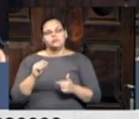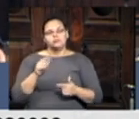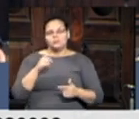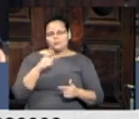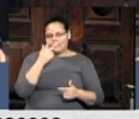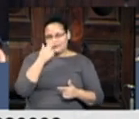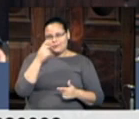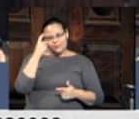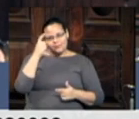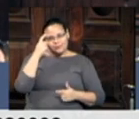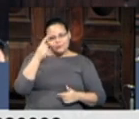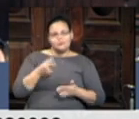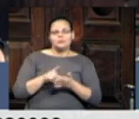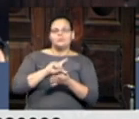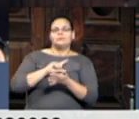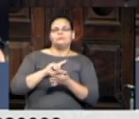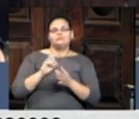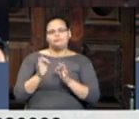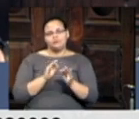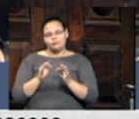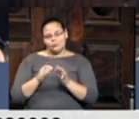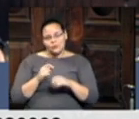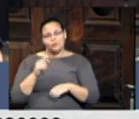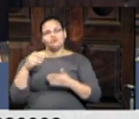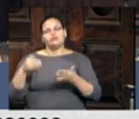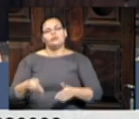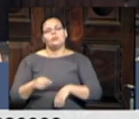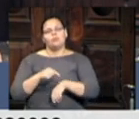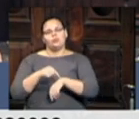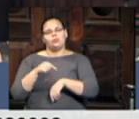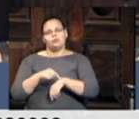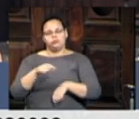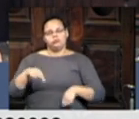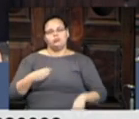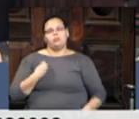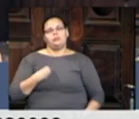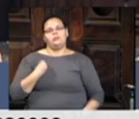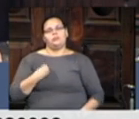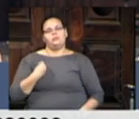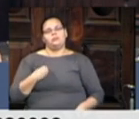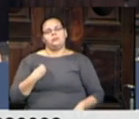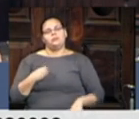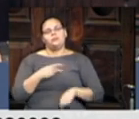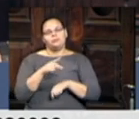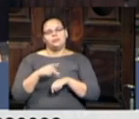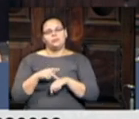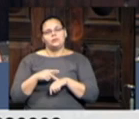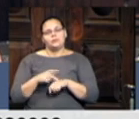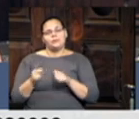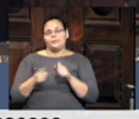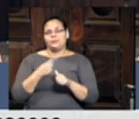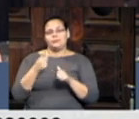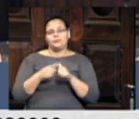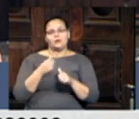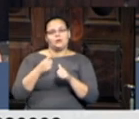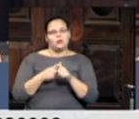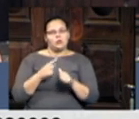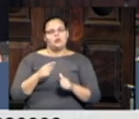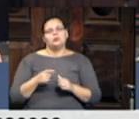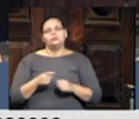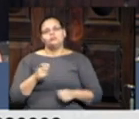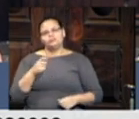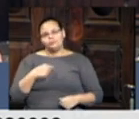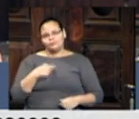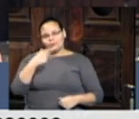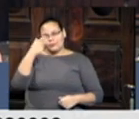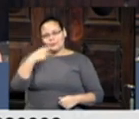premeditado e arquitetado para chegar nesse momento que nós estamos vivendo aqui nesse país. Primeiro se destrói a imagem, depois